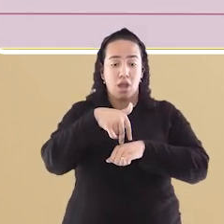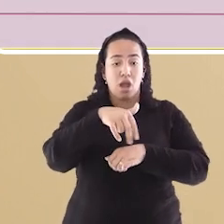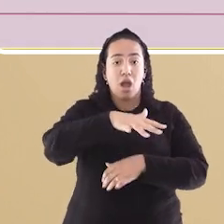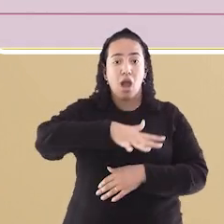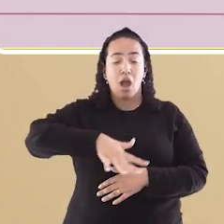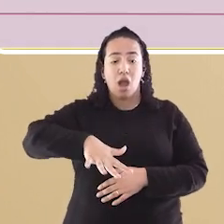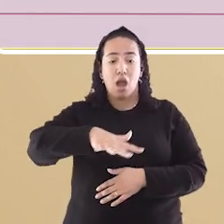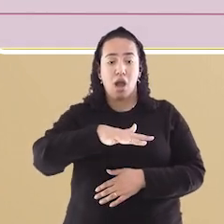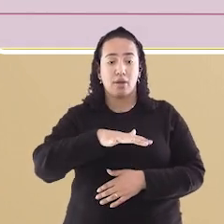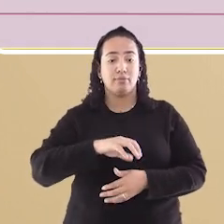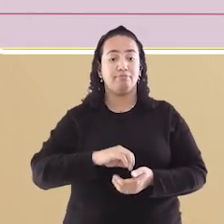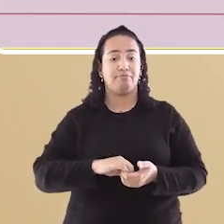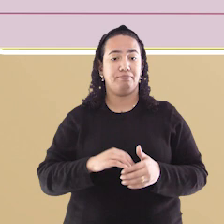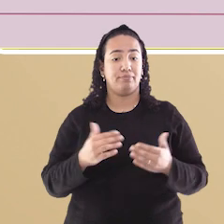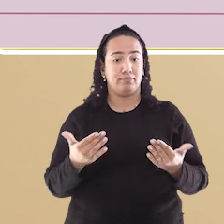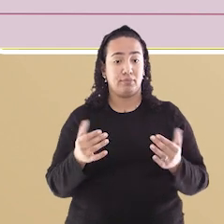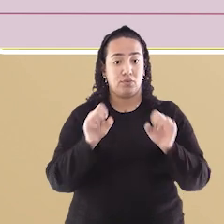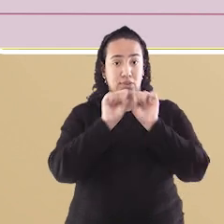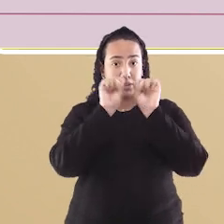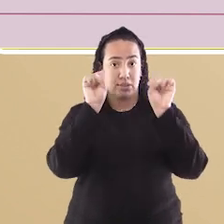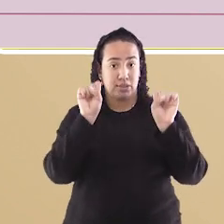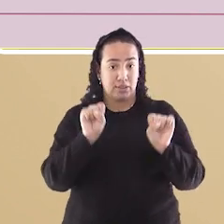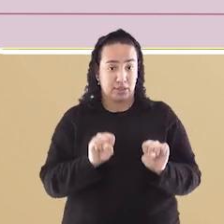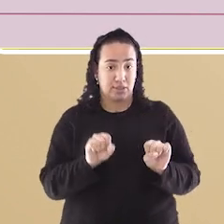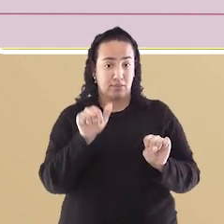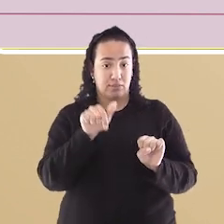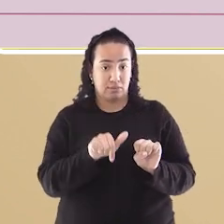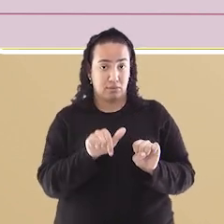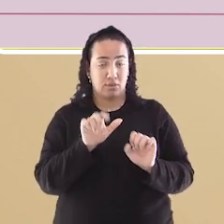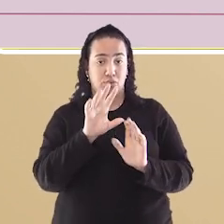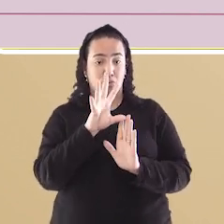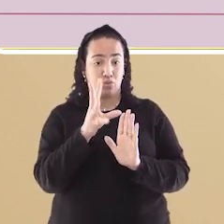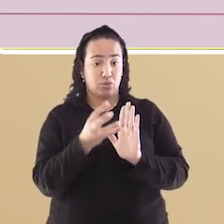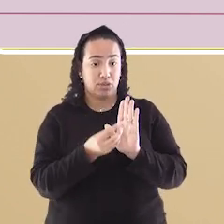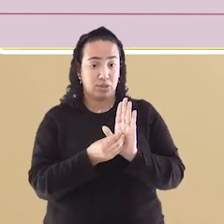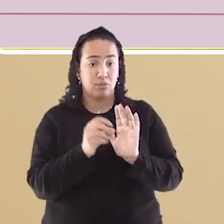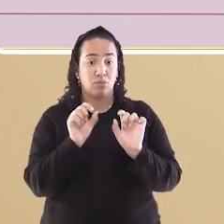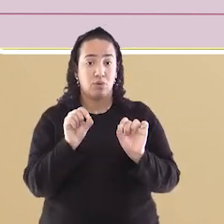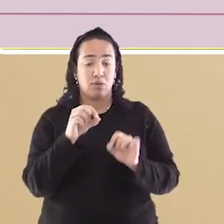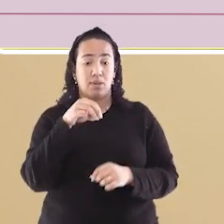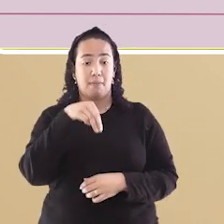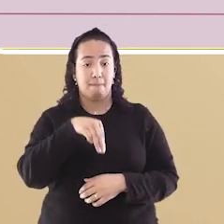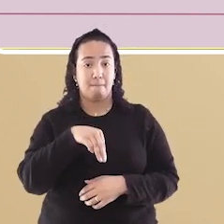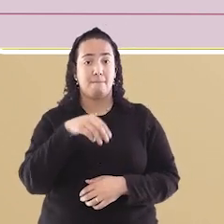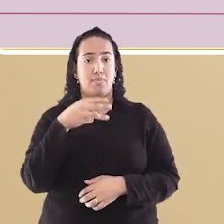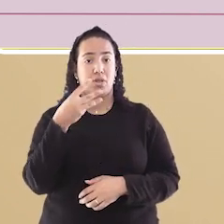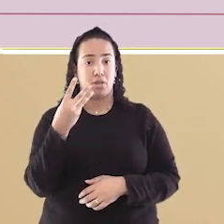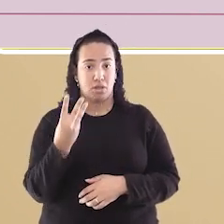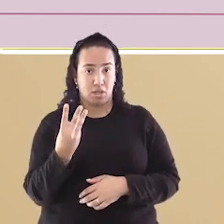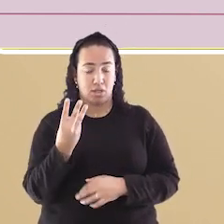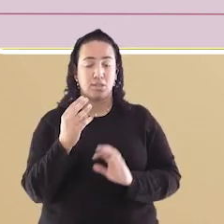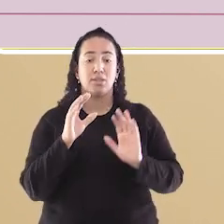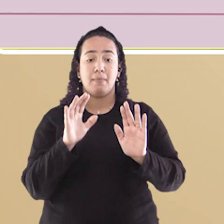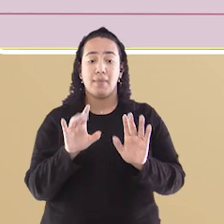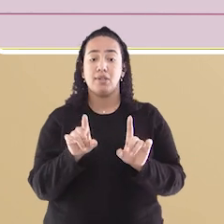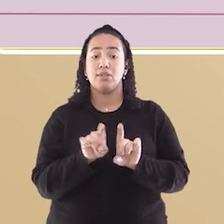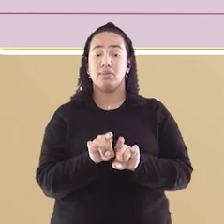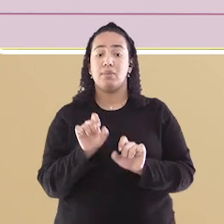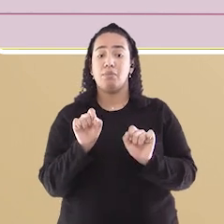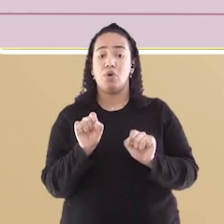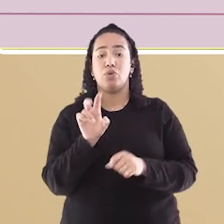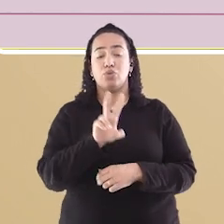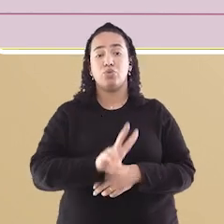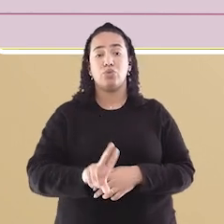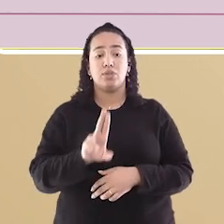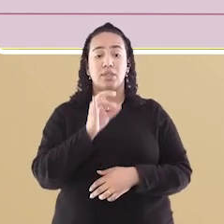No sistema internacional, a unidade de medida do volume é o metro cúbico, mas também é muito comum a